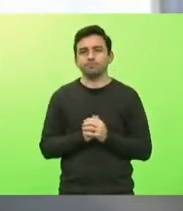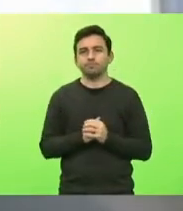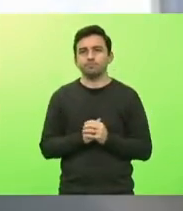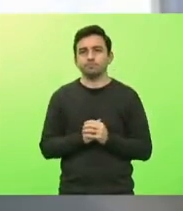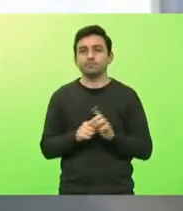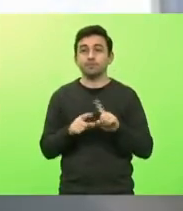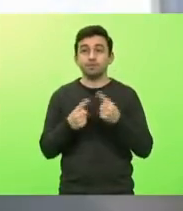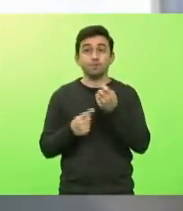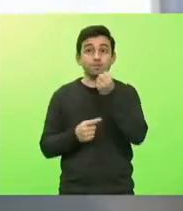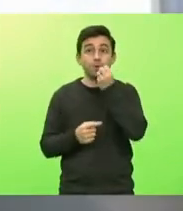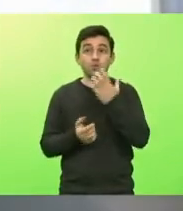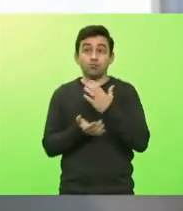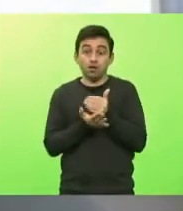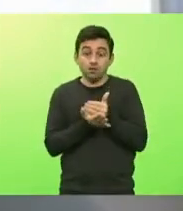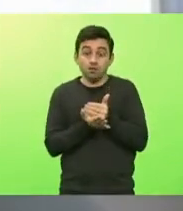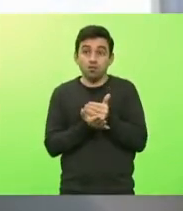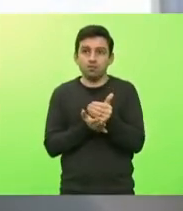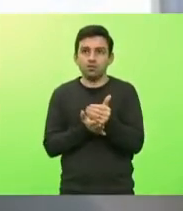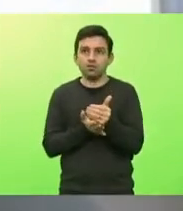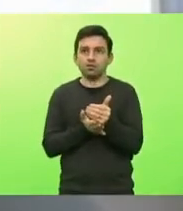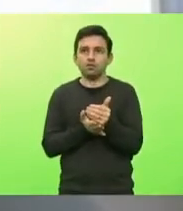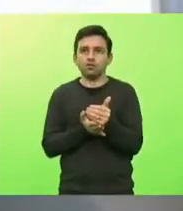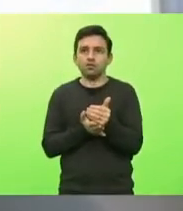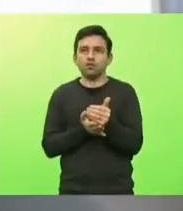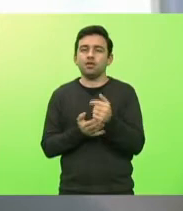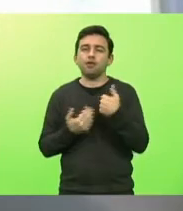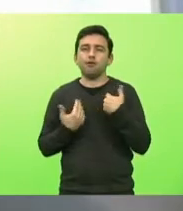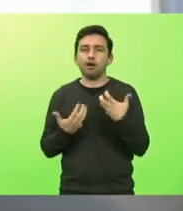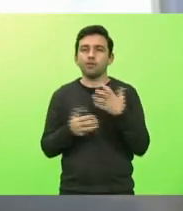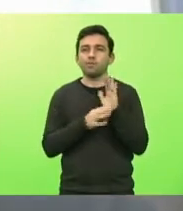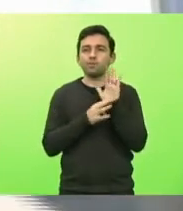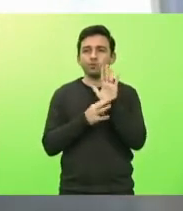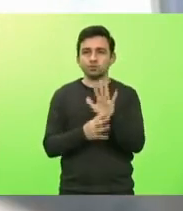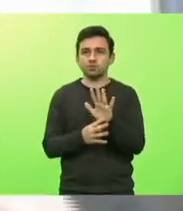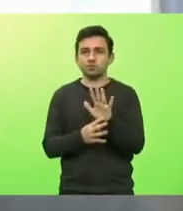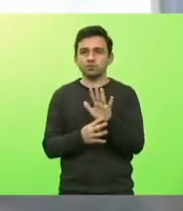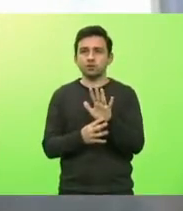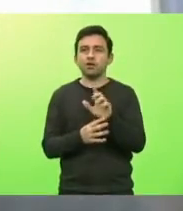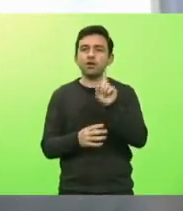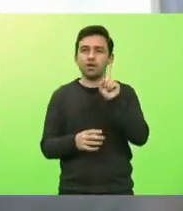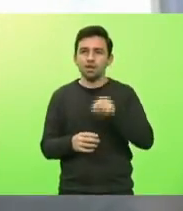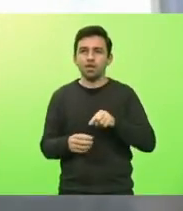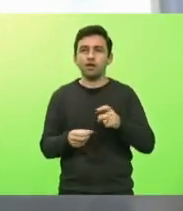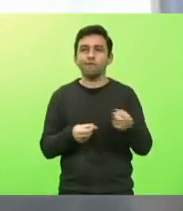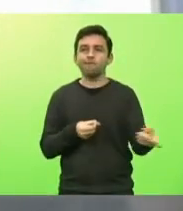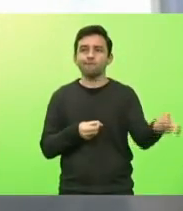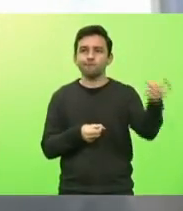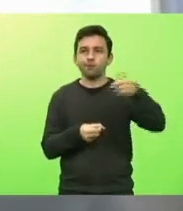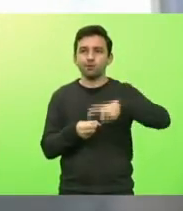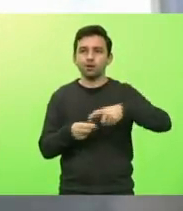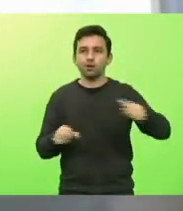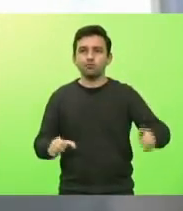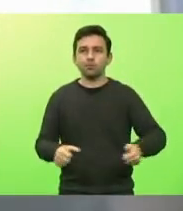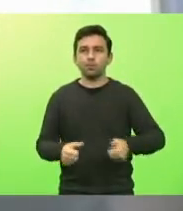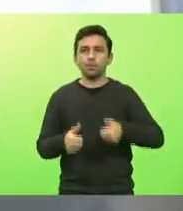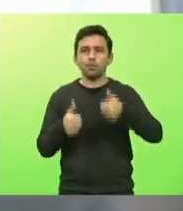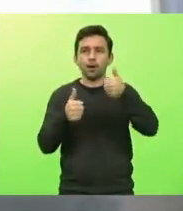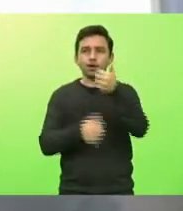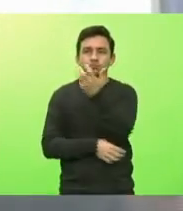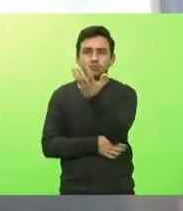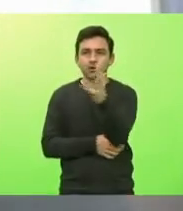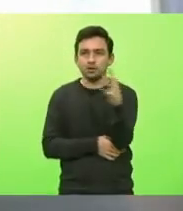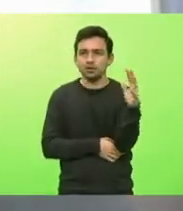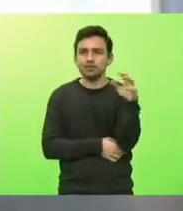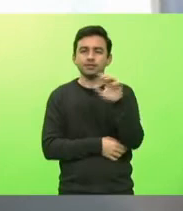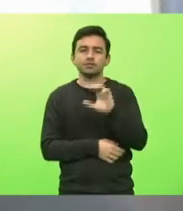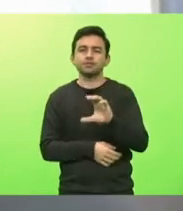bom começo, aqui eu quero apontar, é a recuperação das matas ciliares